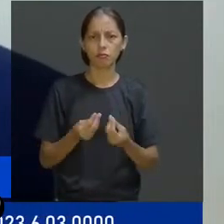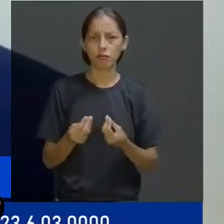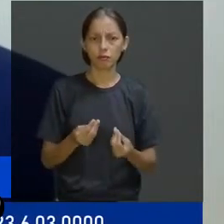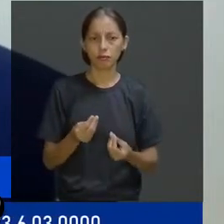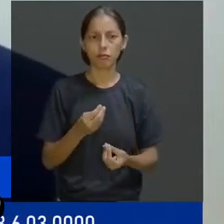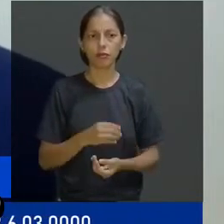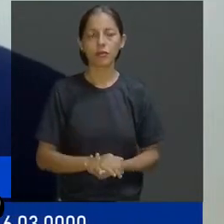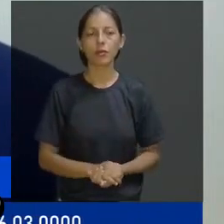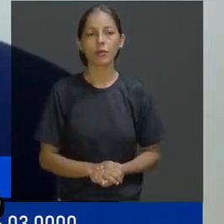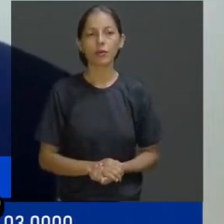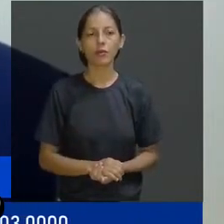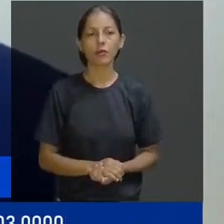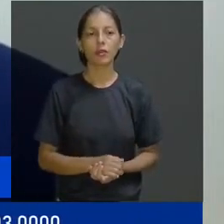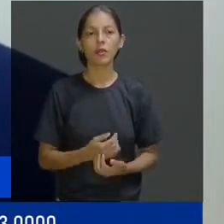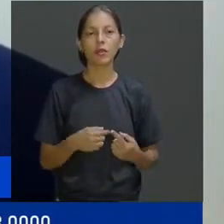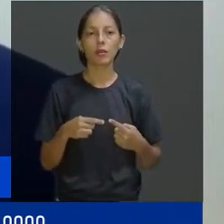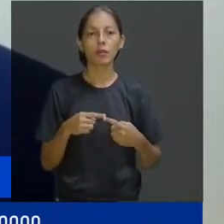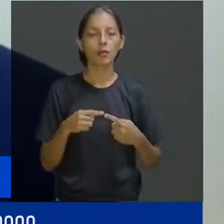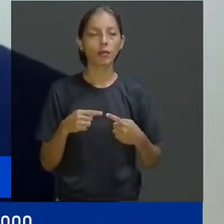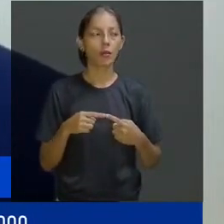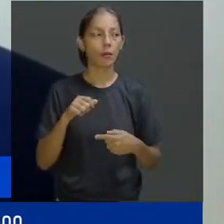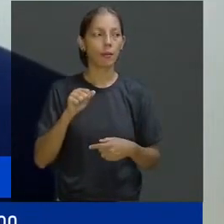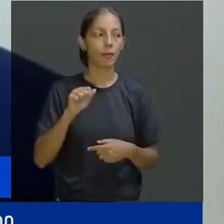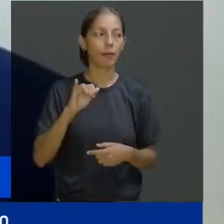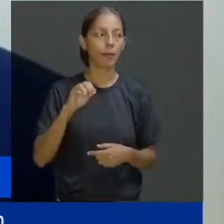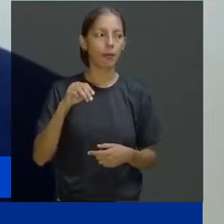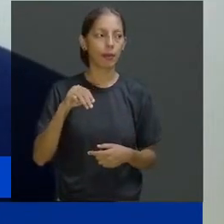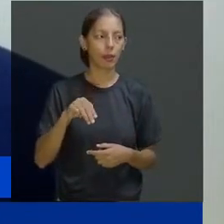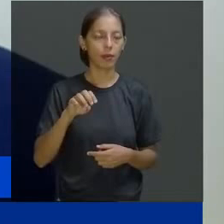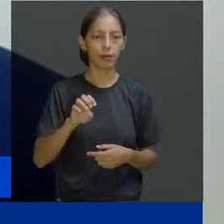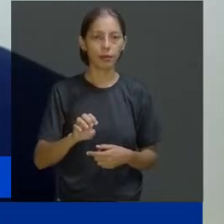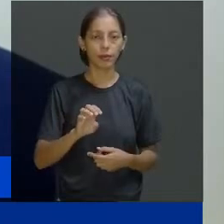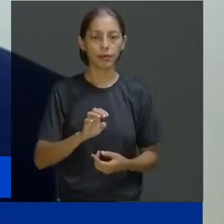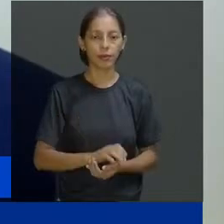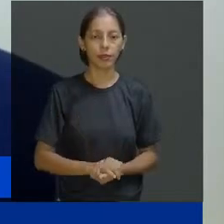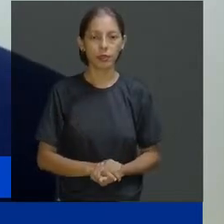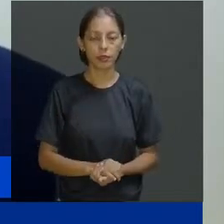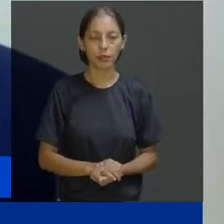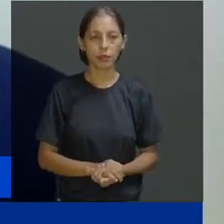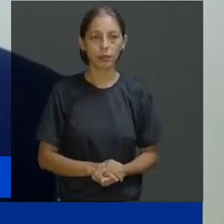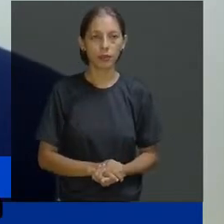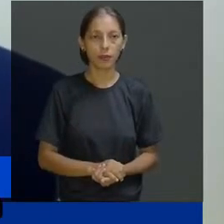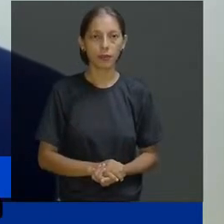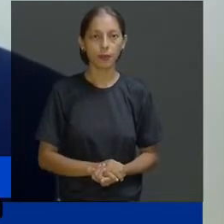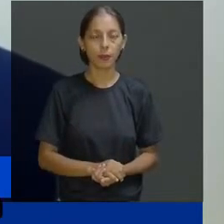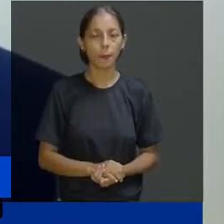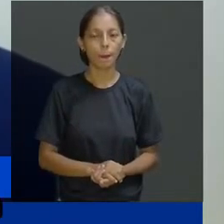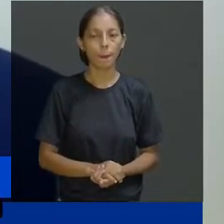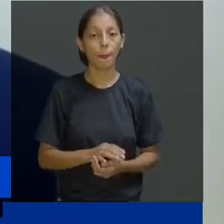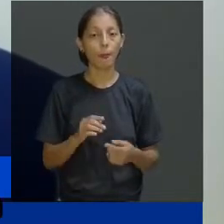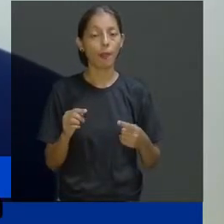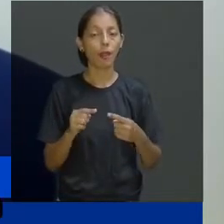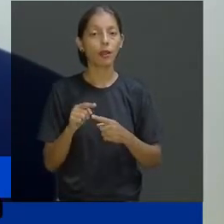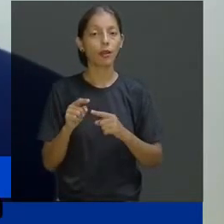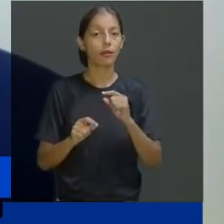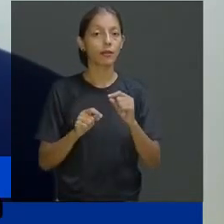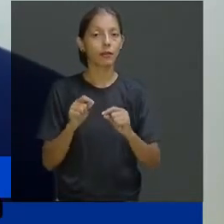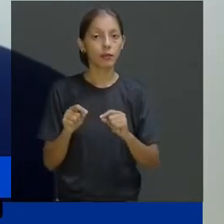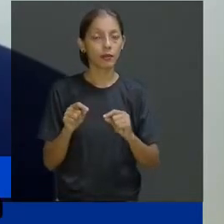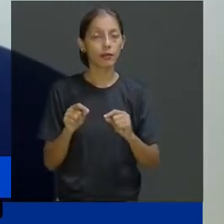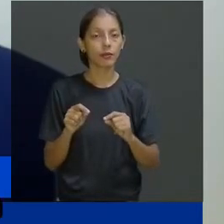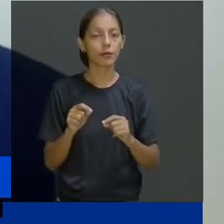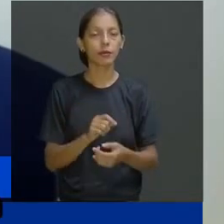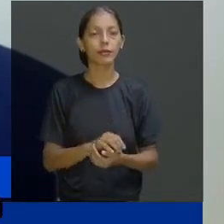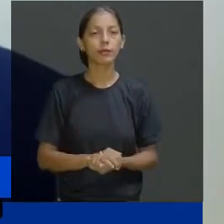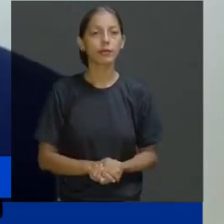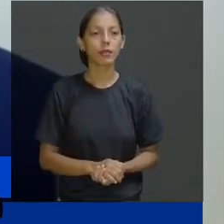legitimidade passiva na AIME é apenas dos candidatos eleitos ou diplomados. Isso quer dizer que não há possibilidade